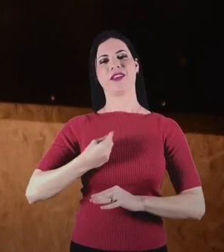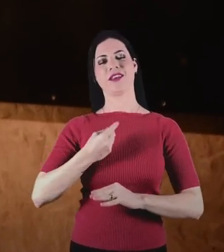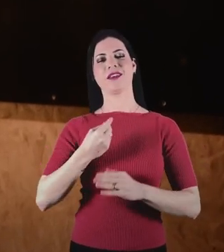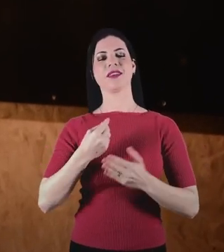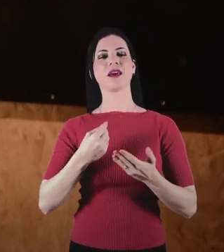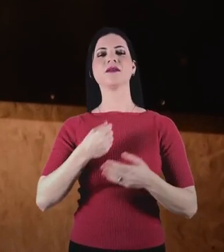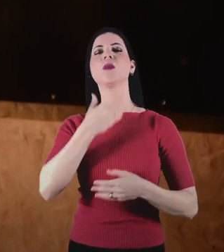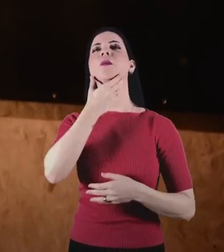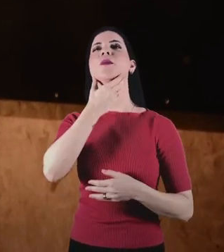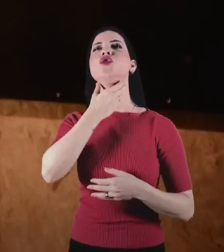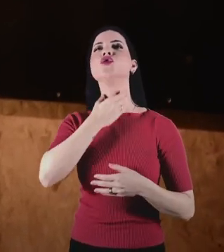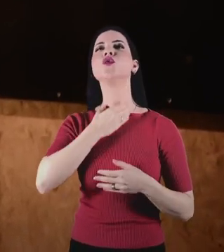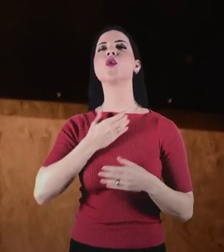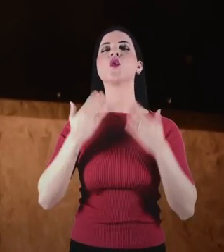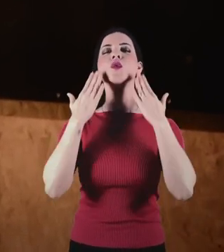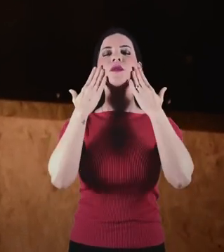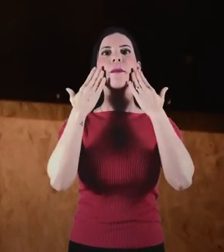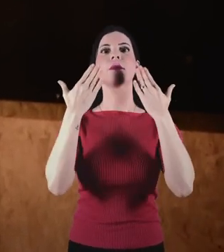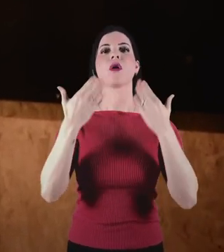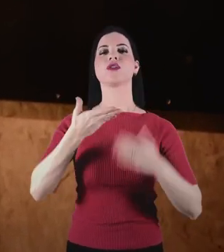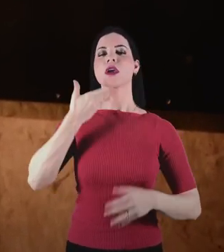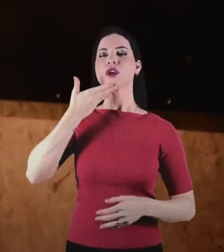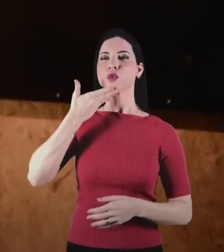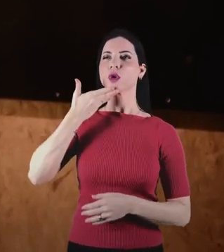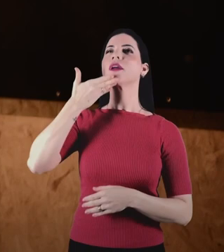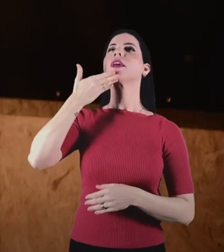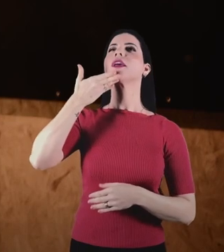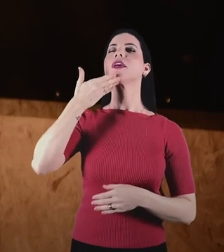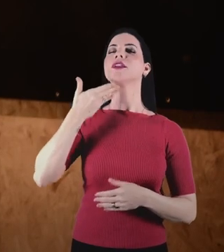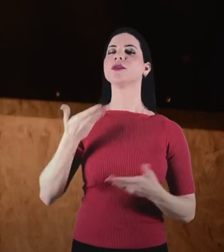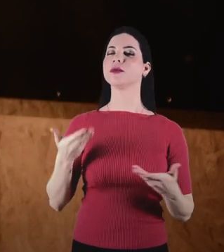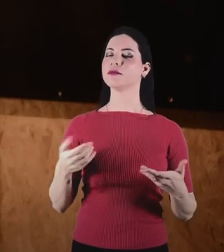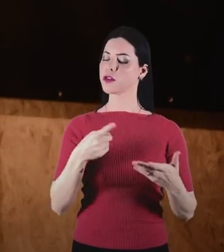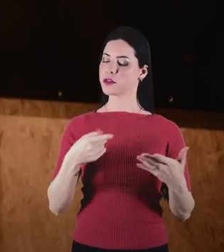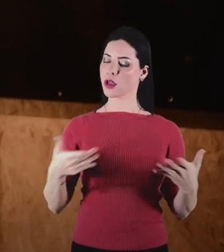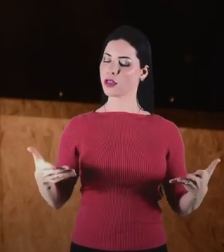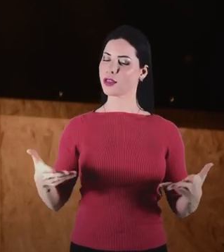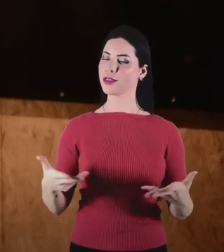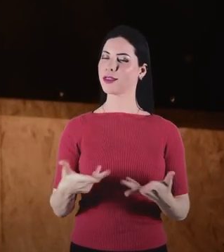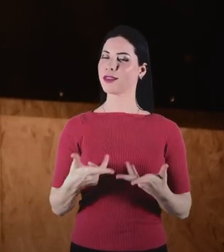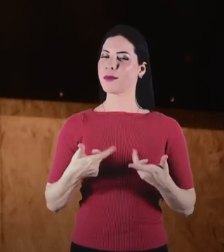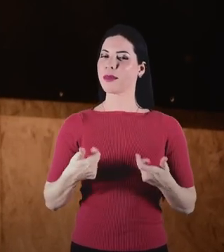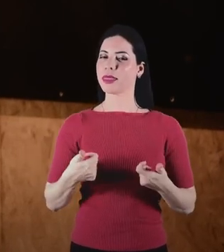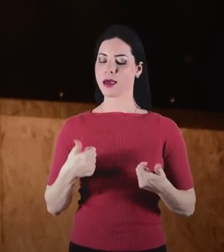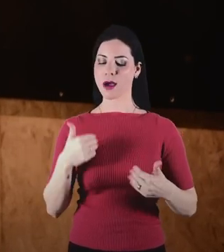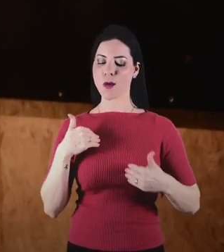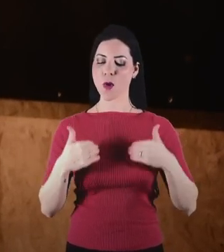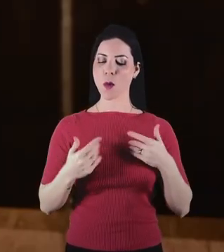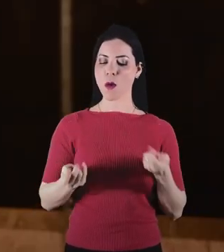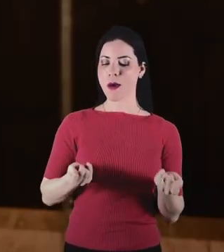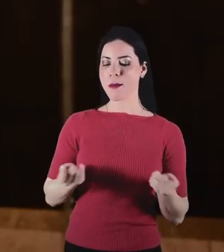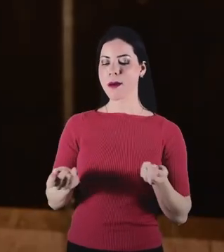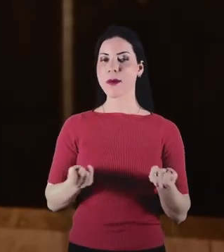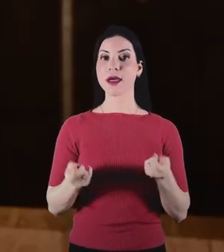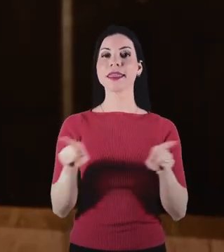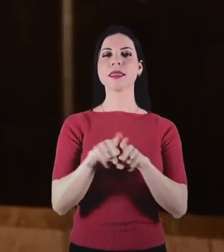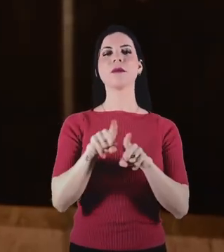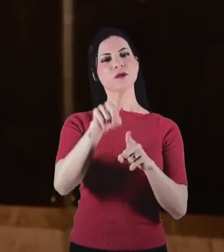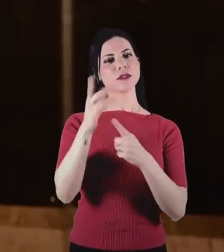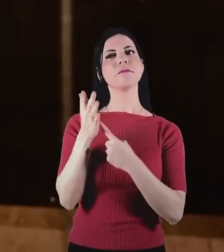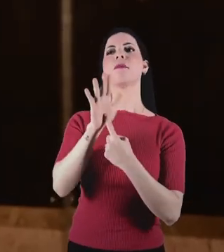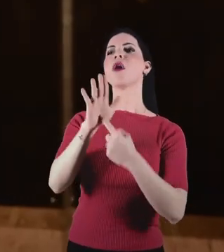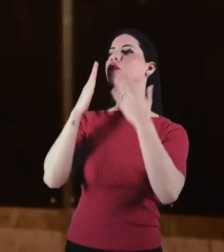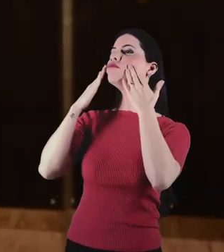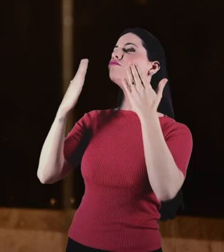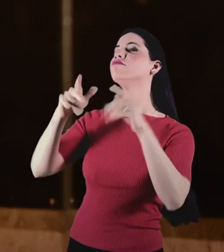confortável na vida mesmo, sabe? De você andar com o pescoço assim, à mostra, com o queixo erguido. Você